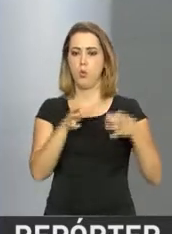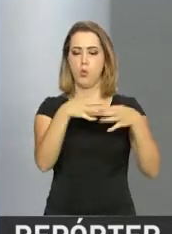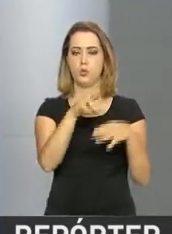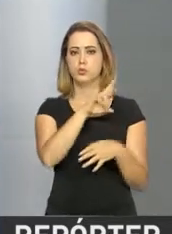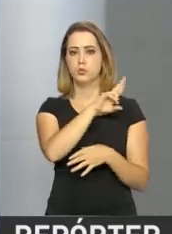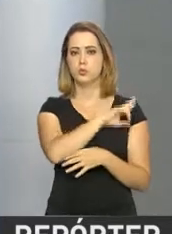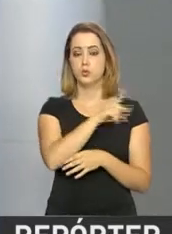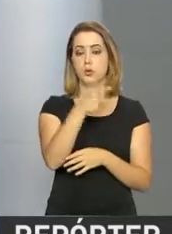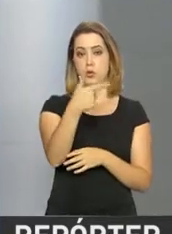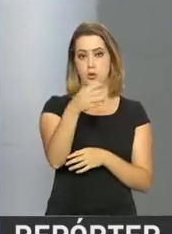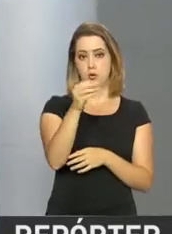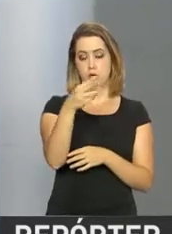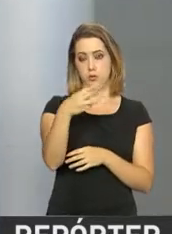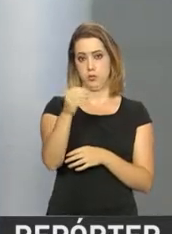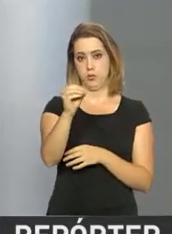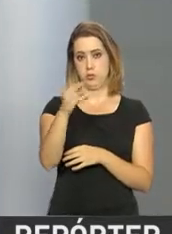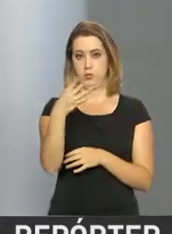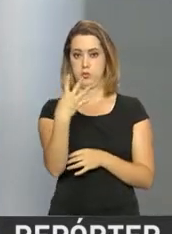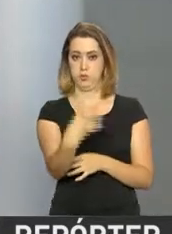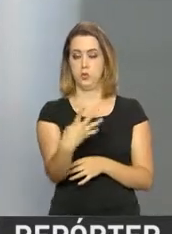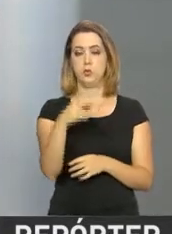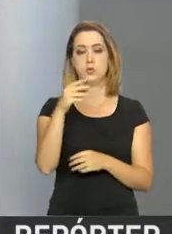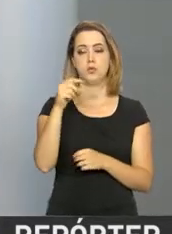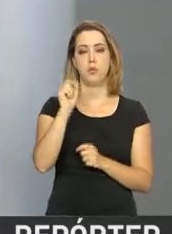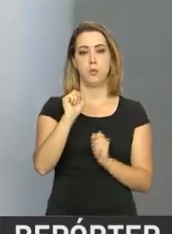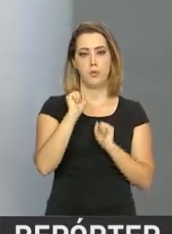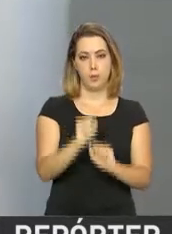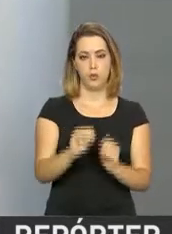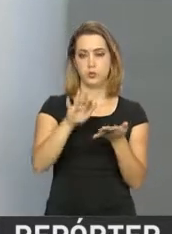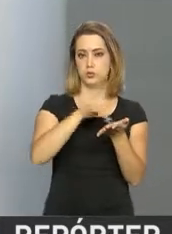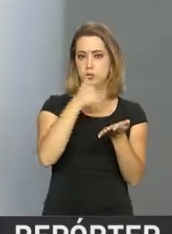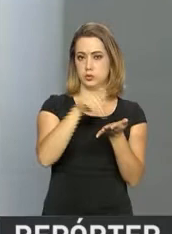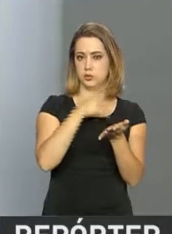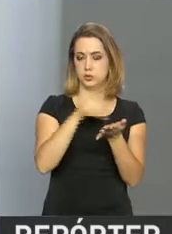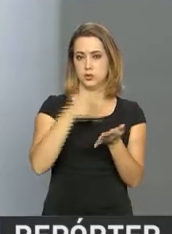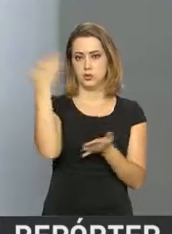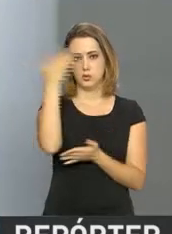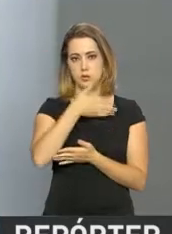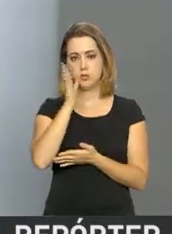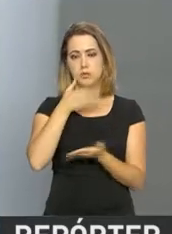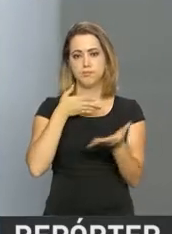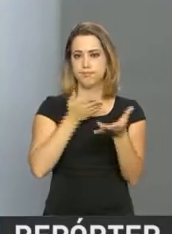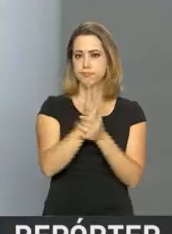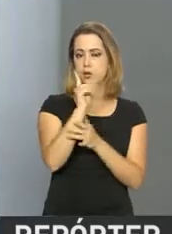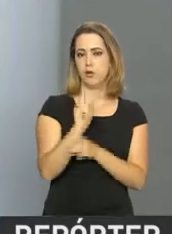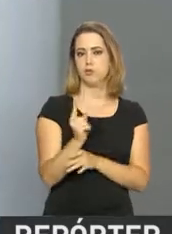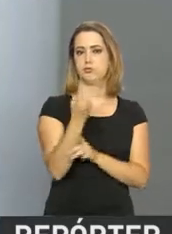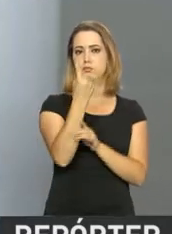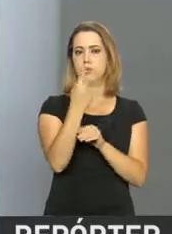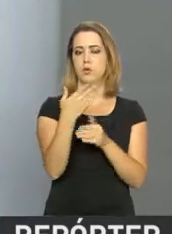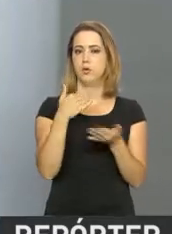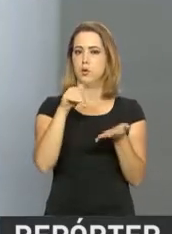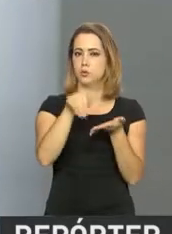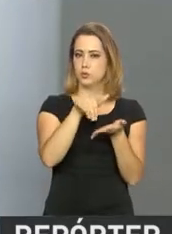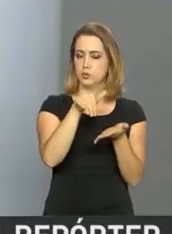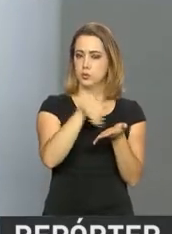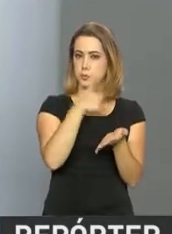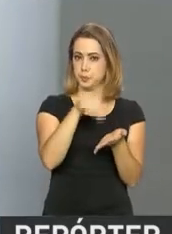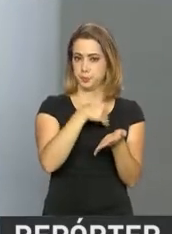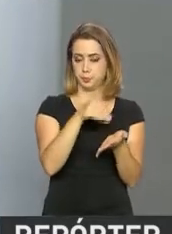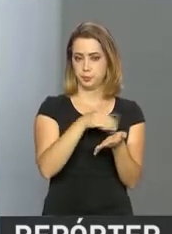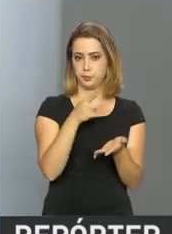2304 candidatos estão aptos a participarem da prova eles foram aprovados na primeira etapa do revalida